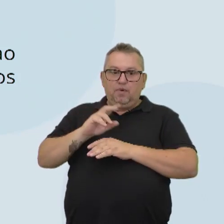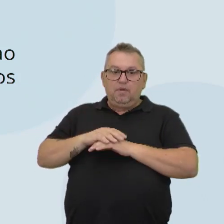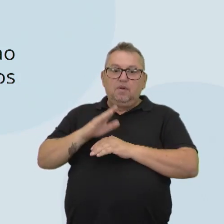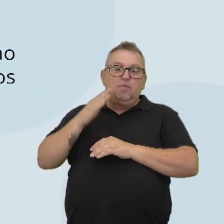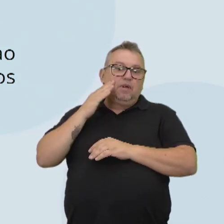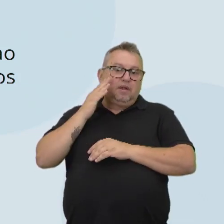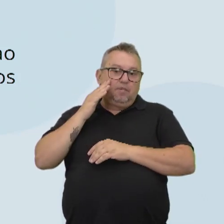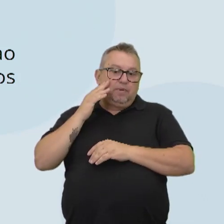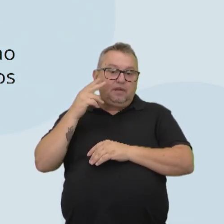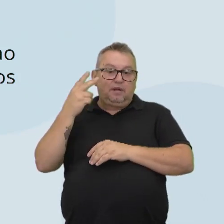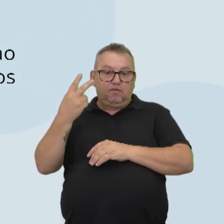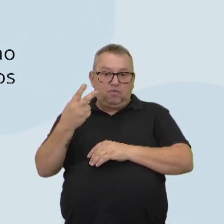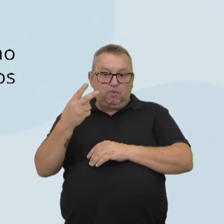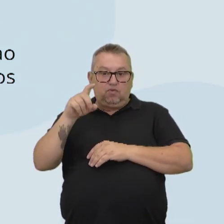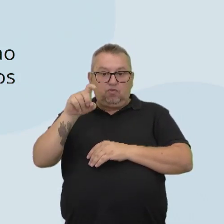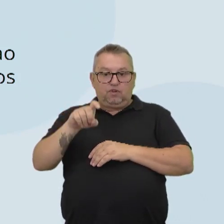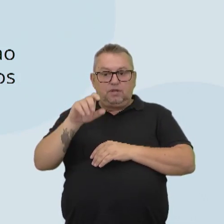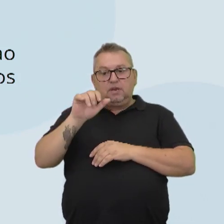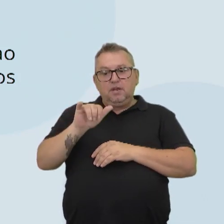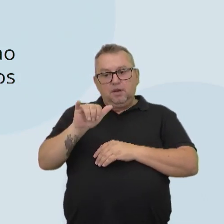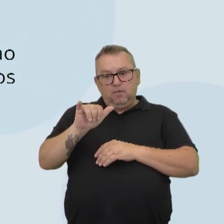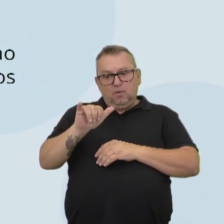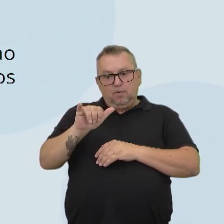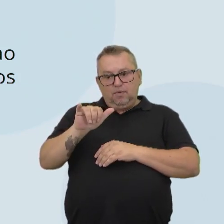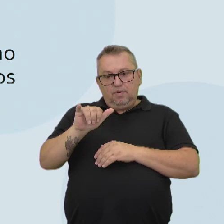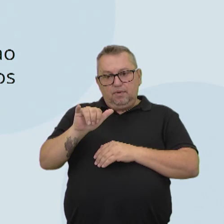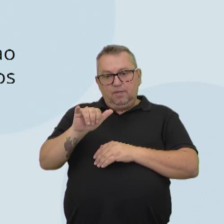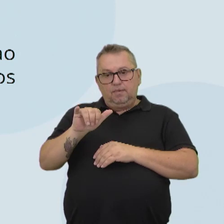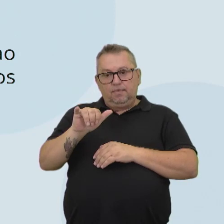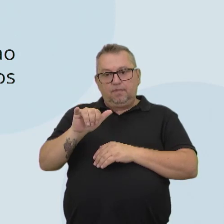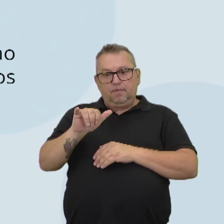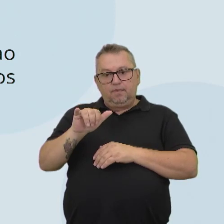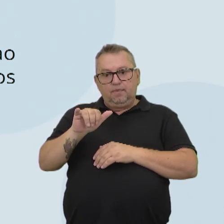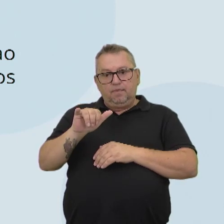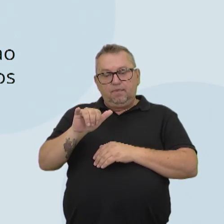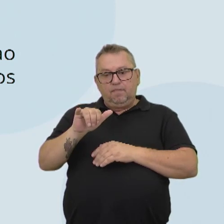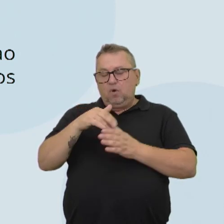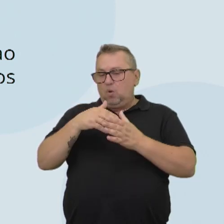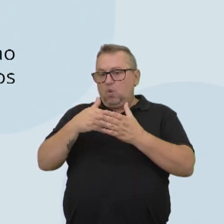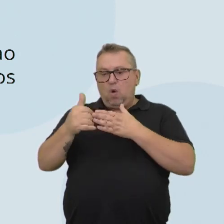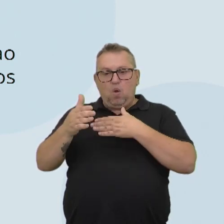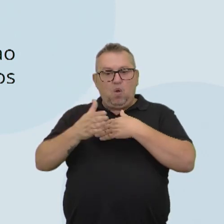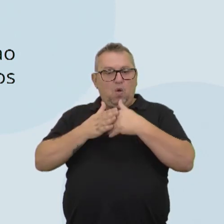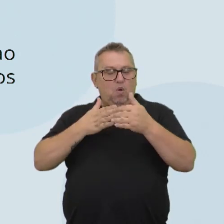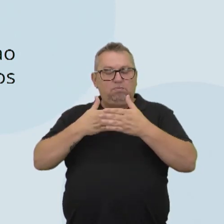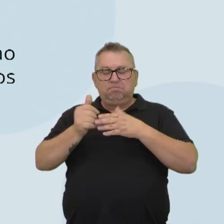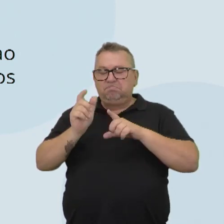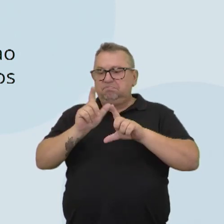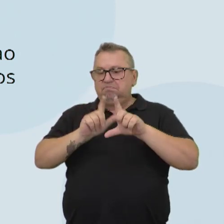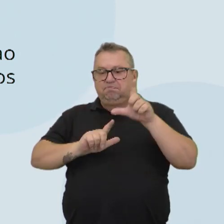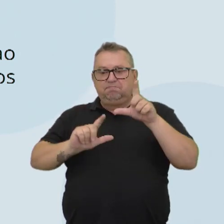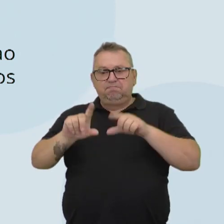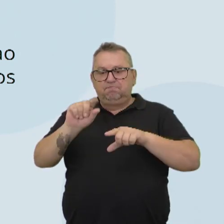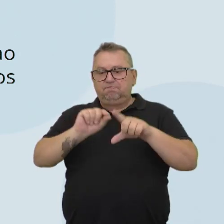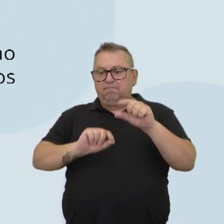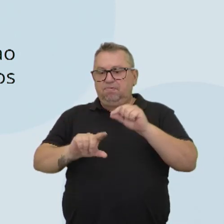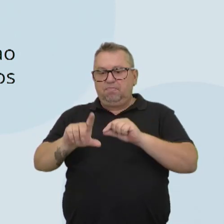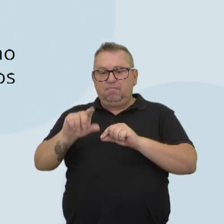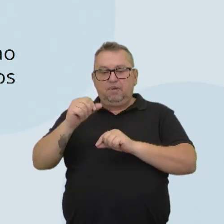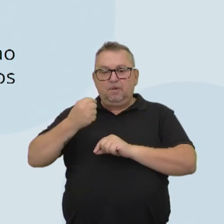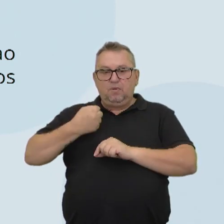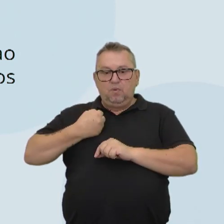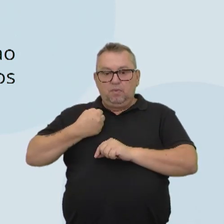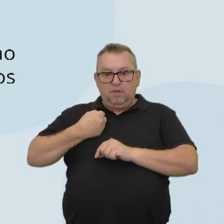Pra saber se as duas grandezas, ele tá chamando duas grandezas de x e y. Pode ser qualquer duas coisas que você associe um